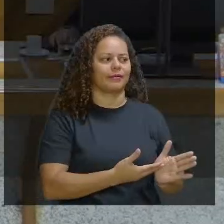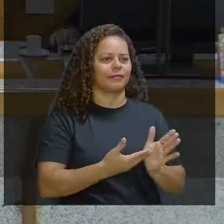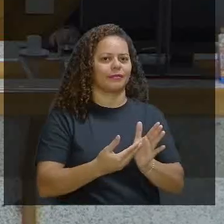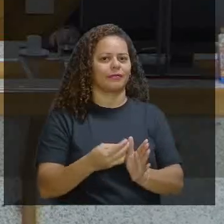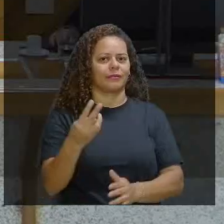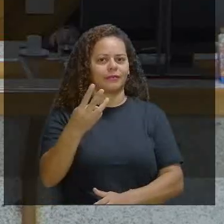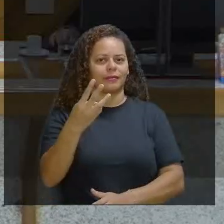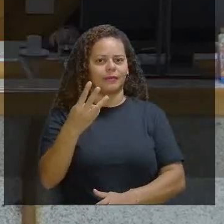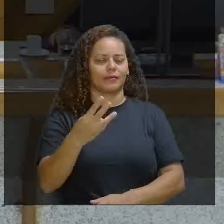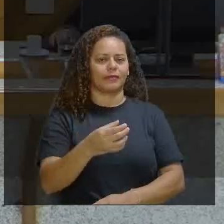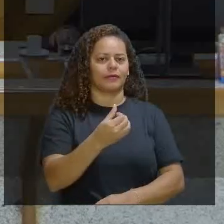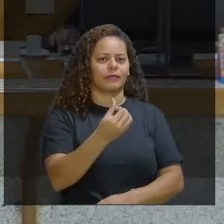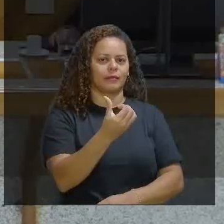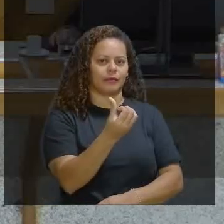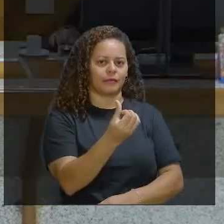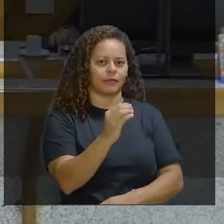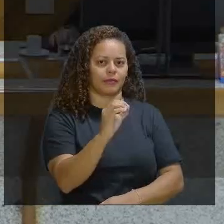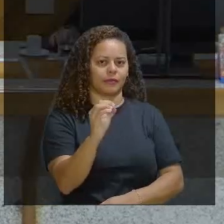administrativo